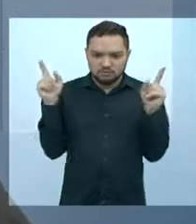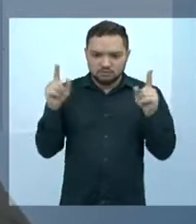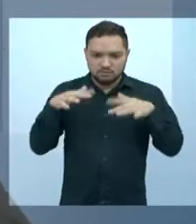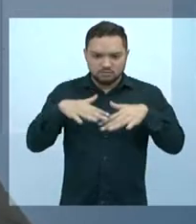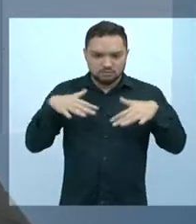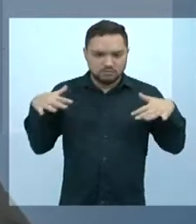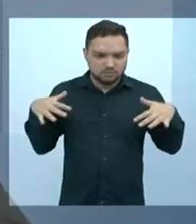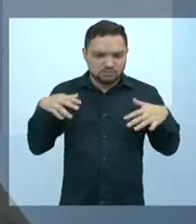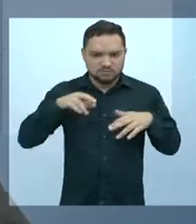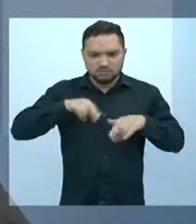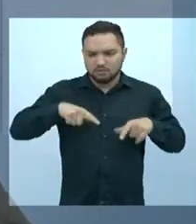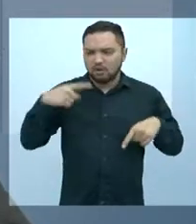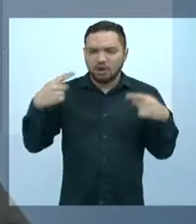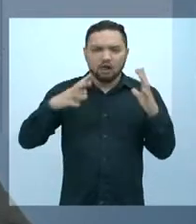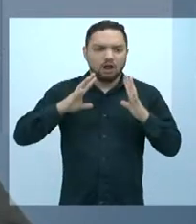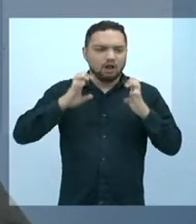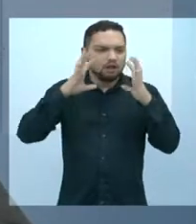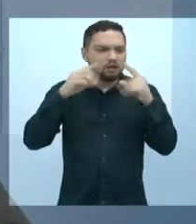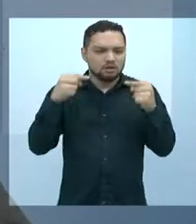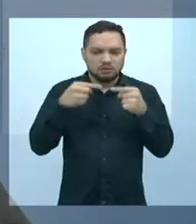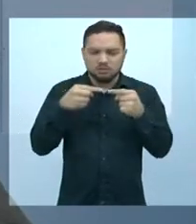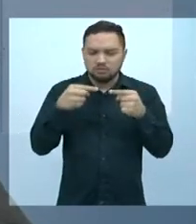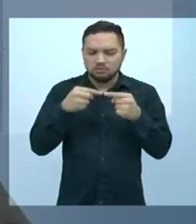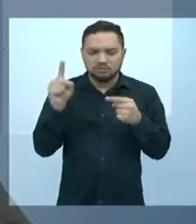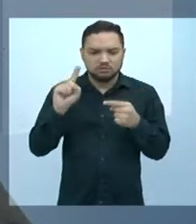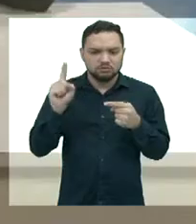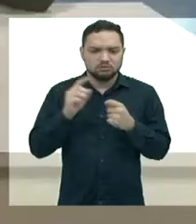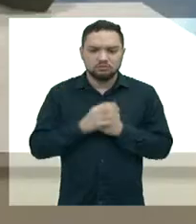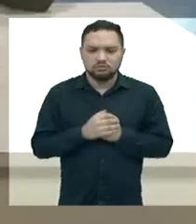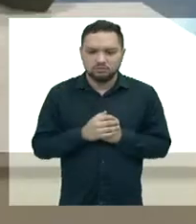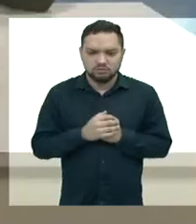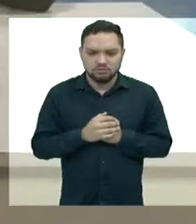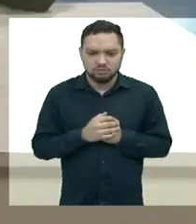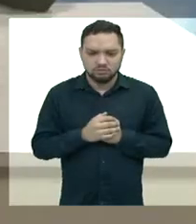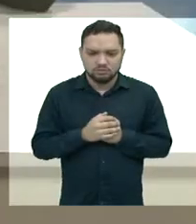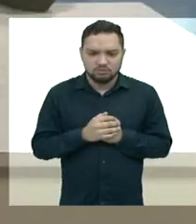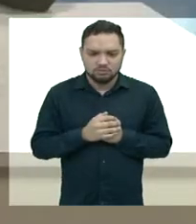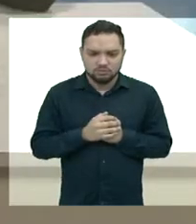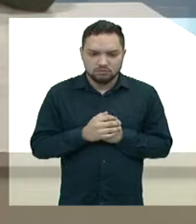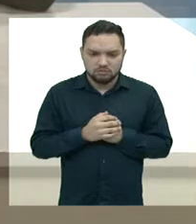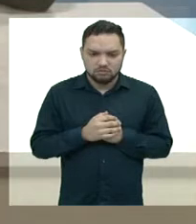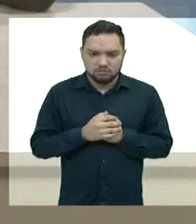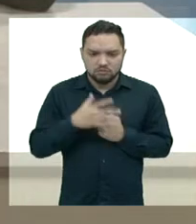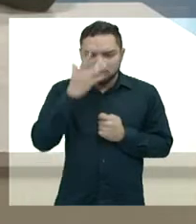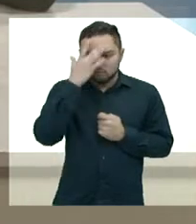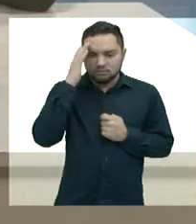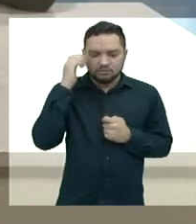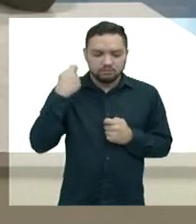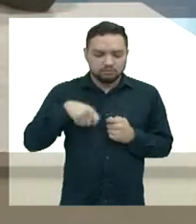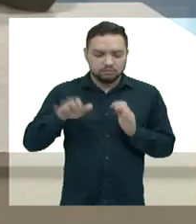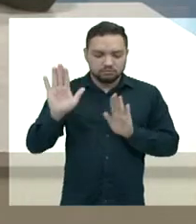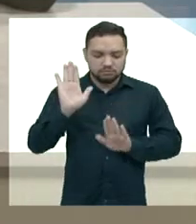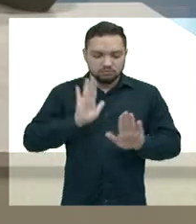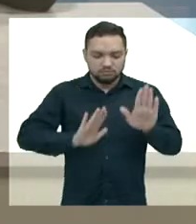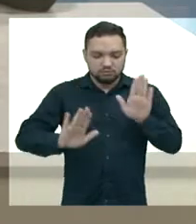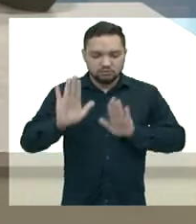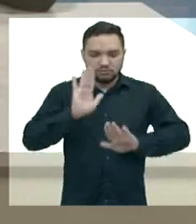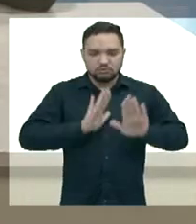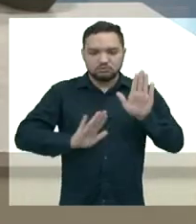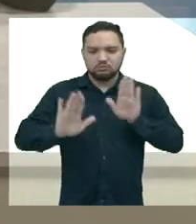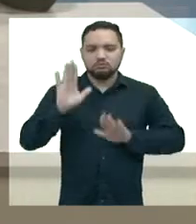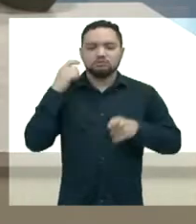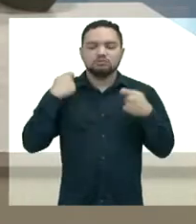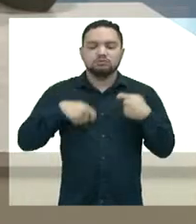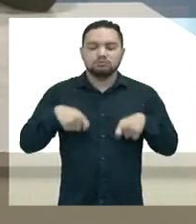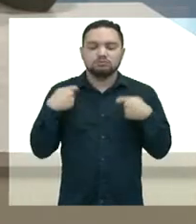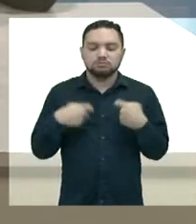não é para coadjuvante. Todos os personagens são principais, precisam tomar muito cuidado, ter muito zelo com o que fazem e com o que